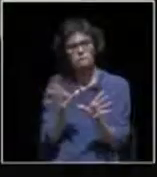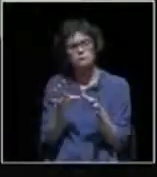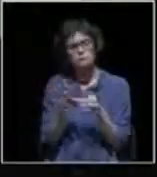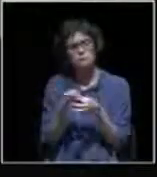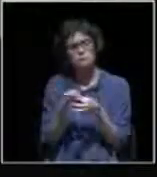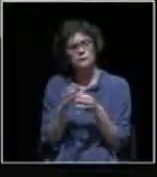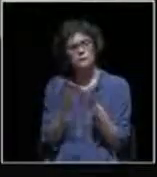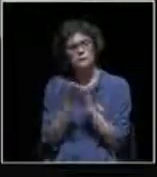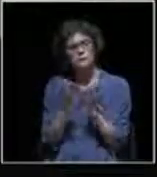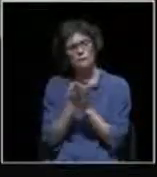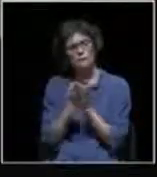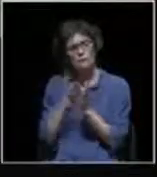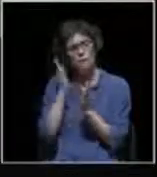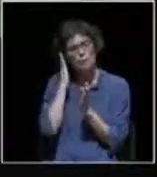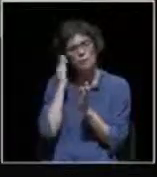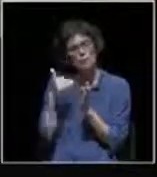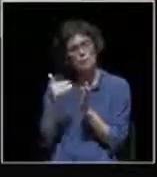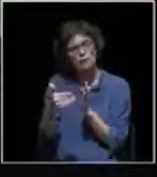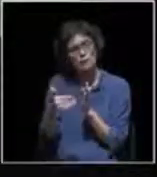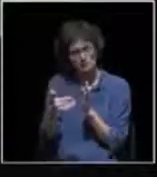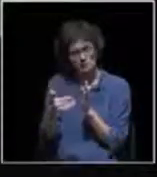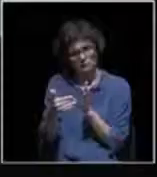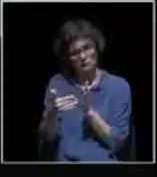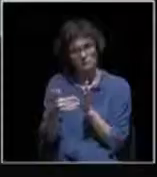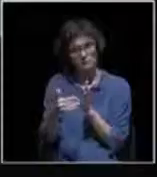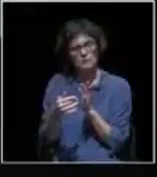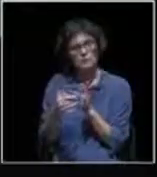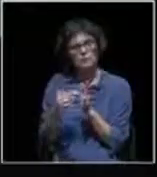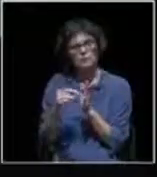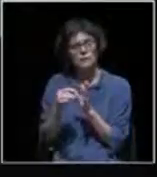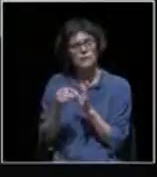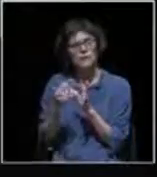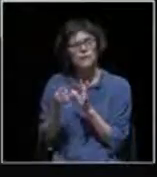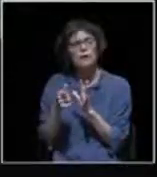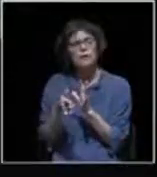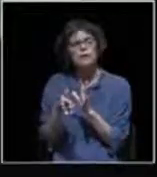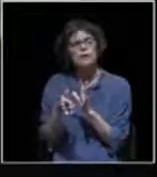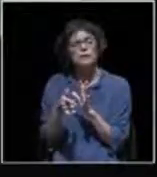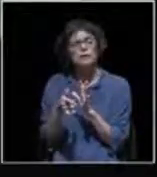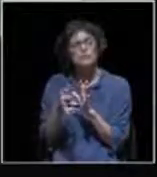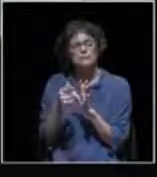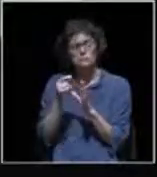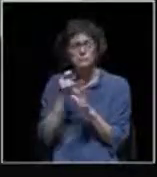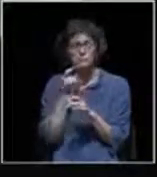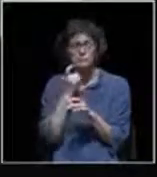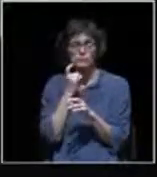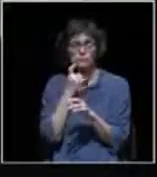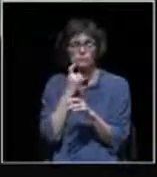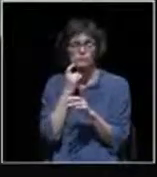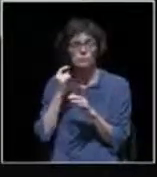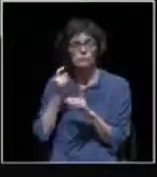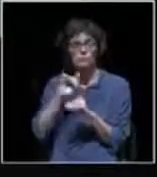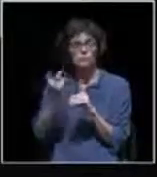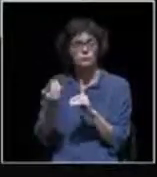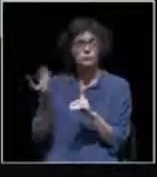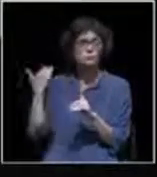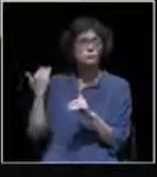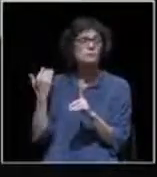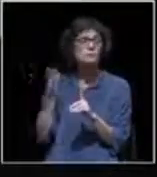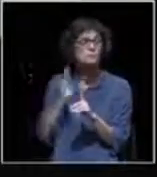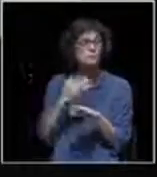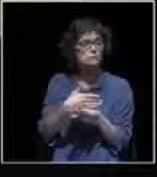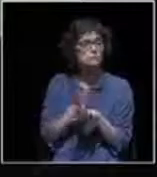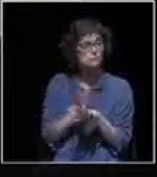estudos em curso para a LIOS. Com efeito, desde exatamente abril do ano passado, consta que o Departamento de Espaço Público da